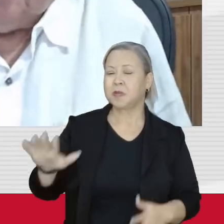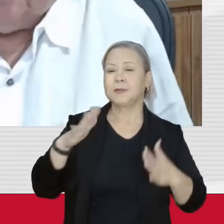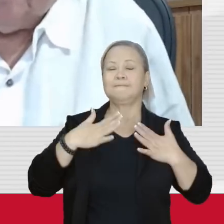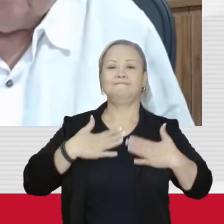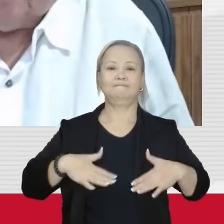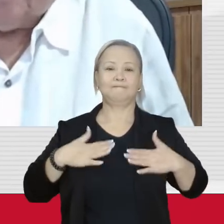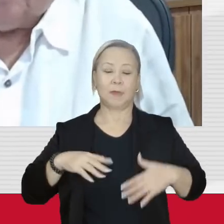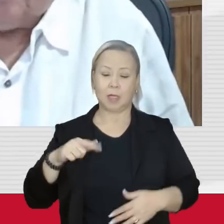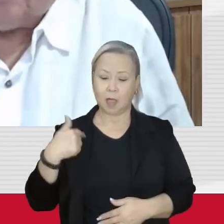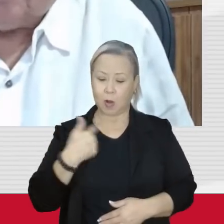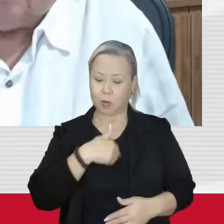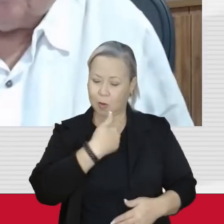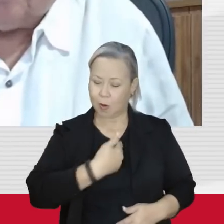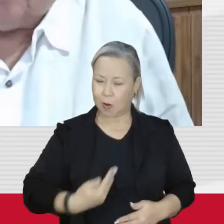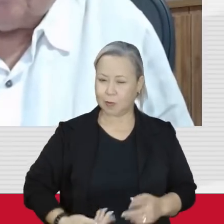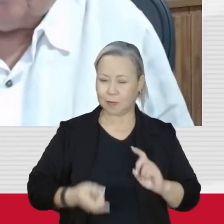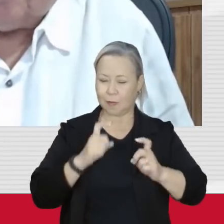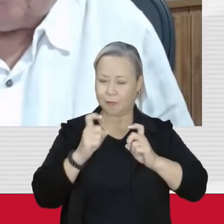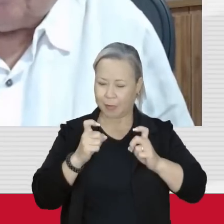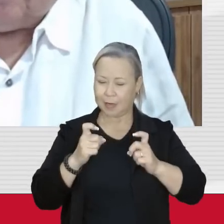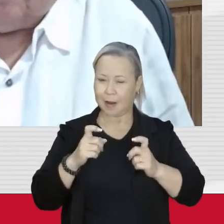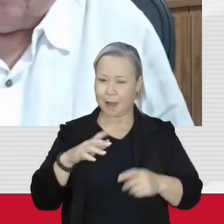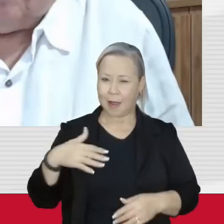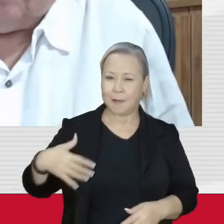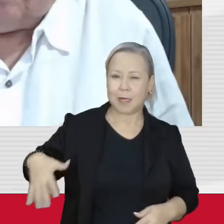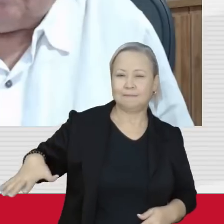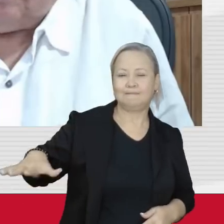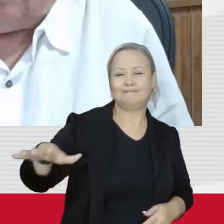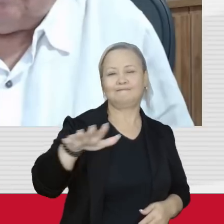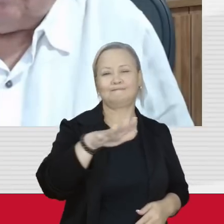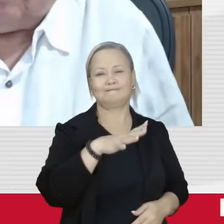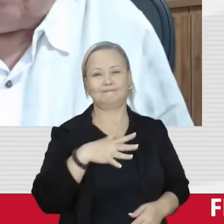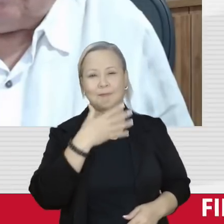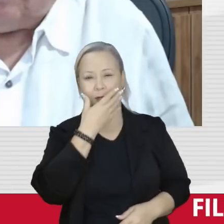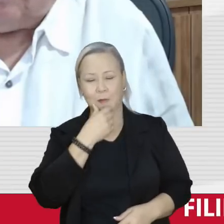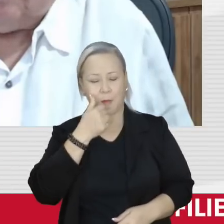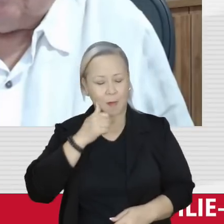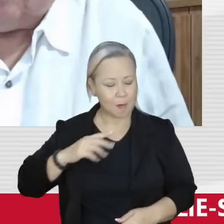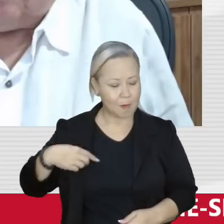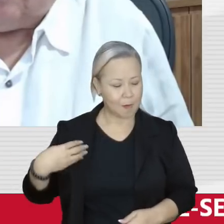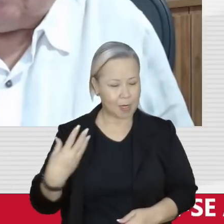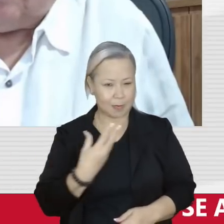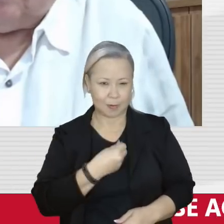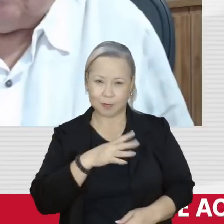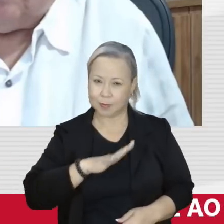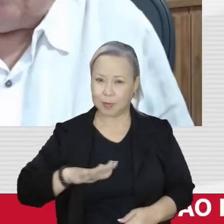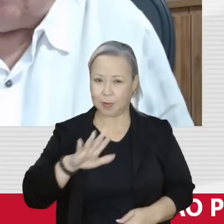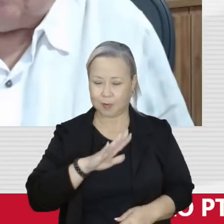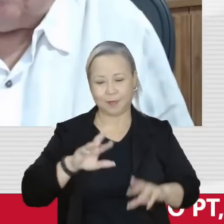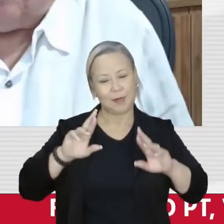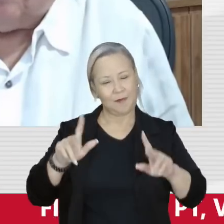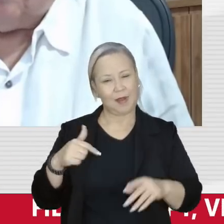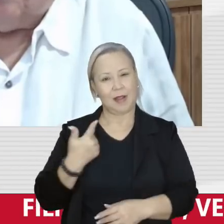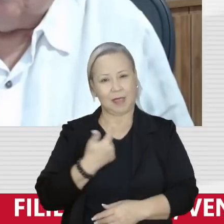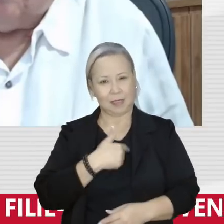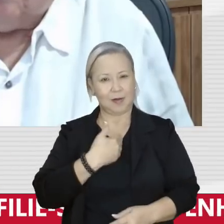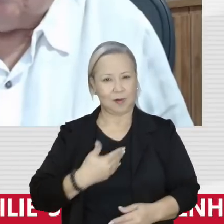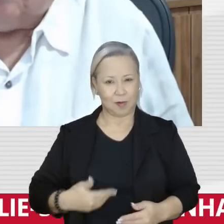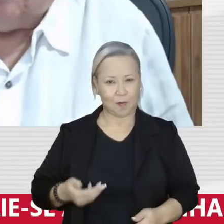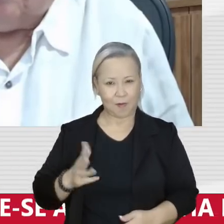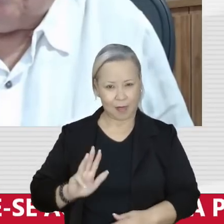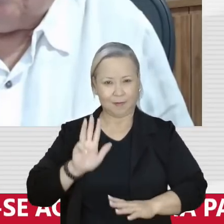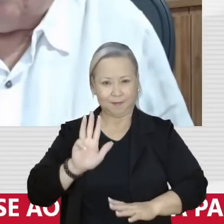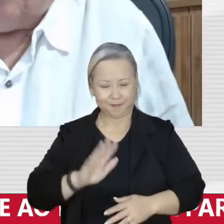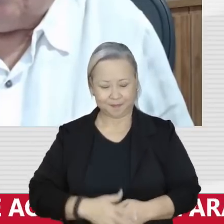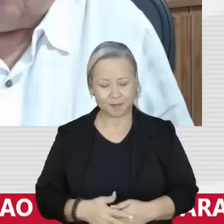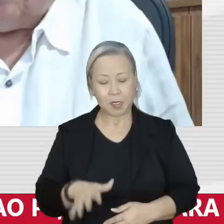o nosso governar é o governar para todas e todos e todes. Essa é a nossa grande diferença. Então, todo o povo brasileiro pode ficar